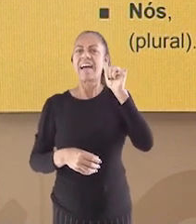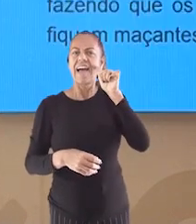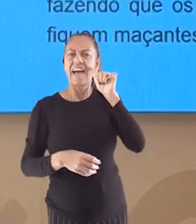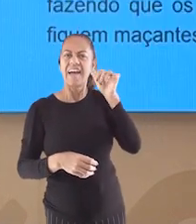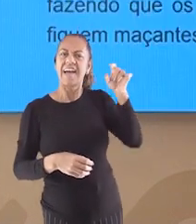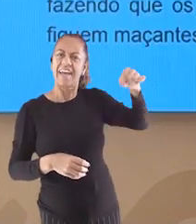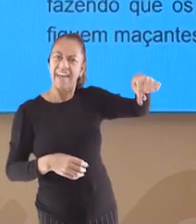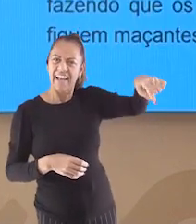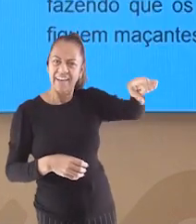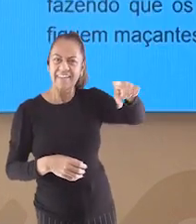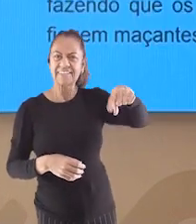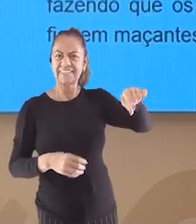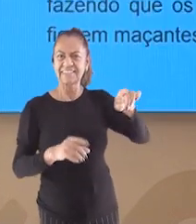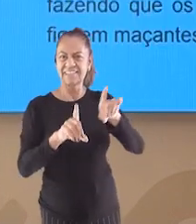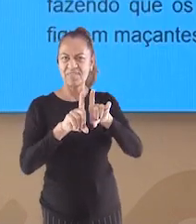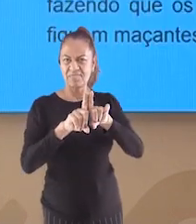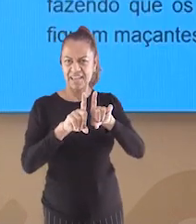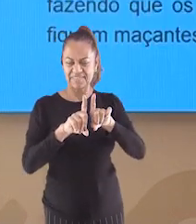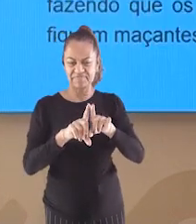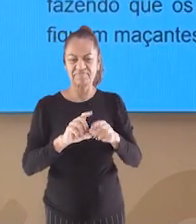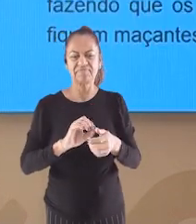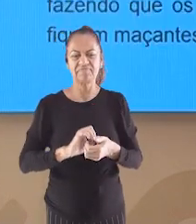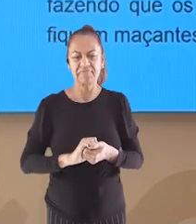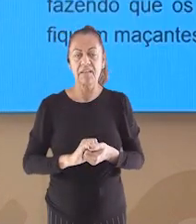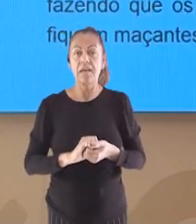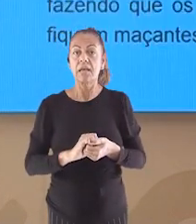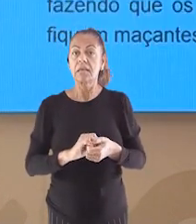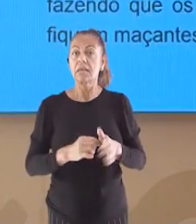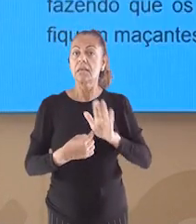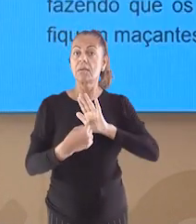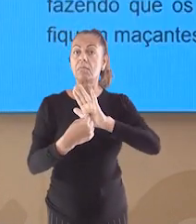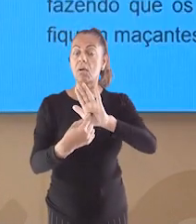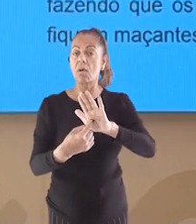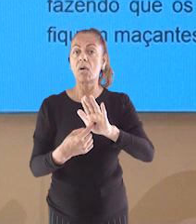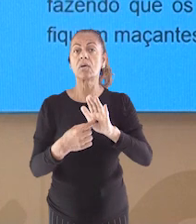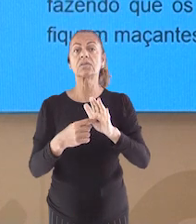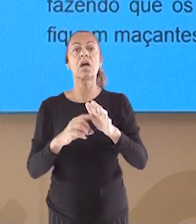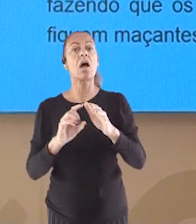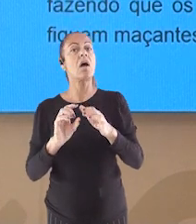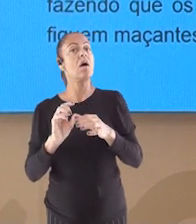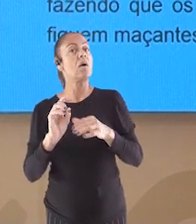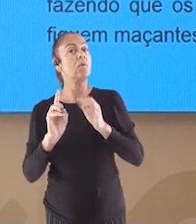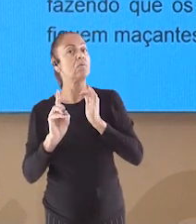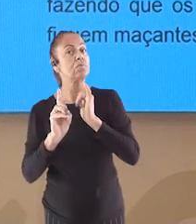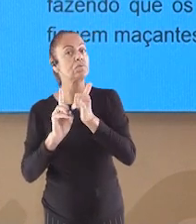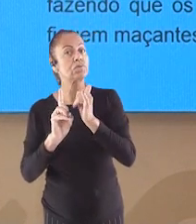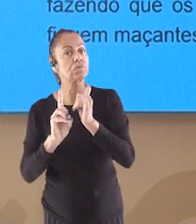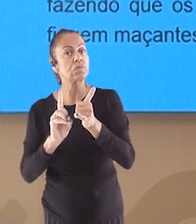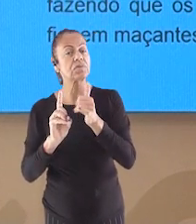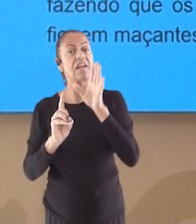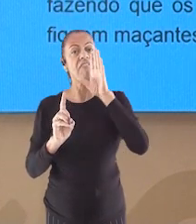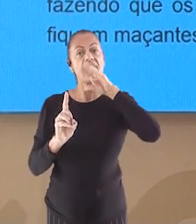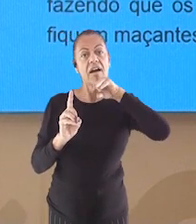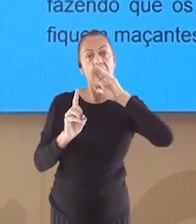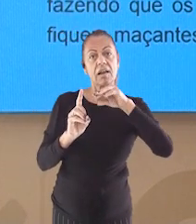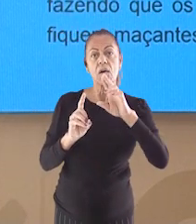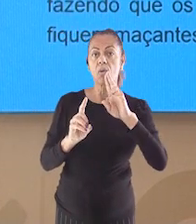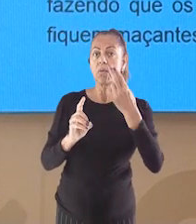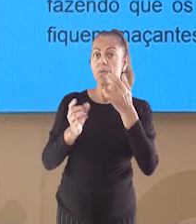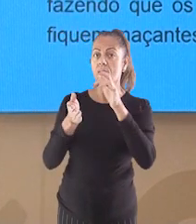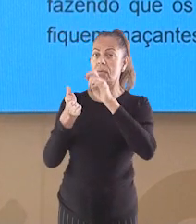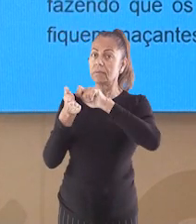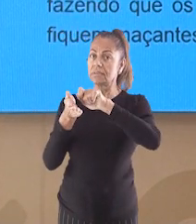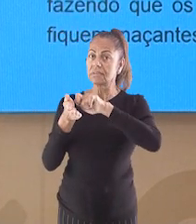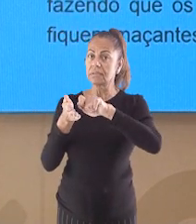pessoais oblíquos, eles auxiliam a referenciar as pessoas no discurso durante nossa fala ou na nossa escrita. E